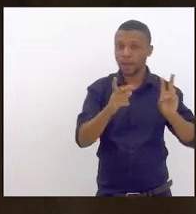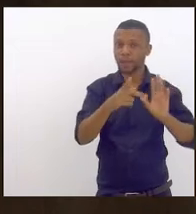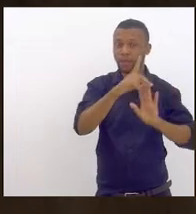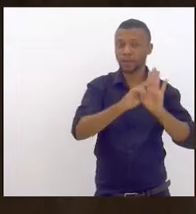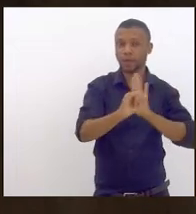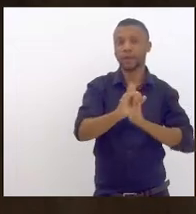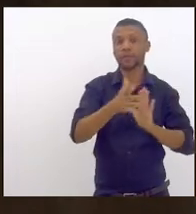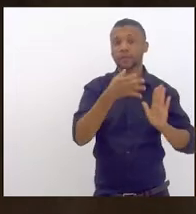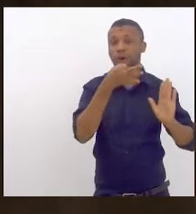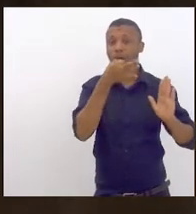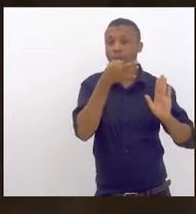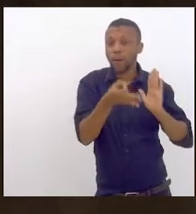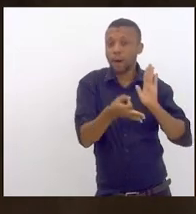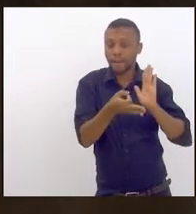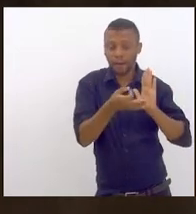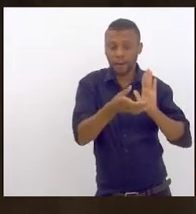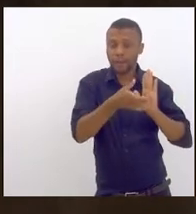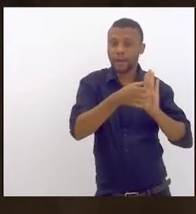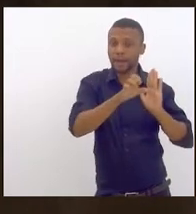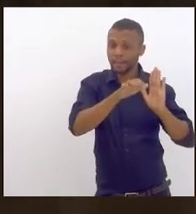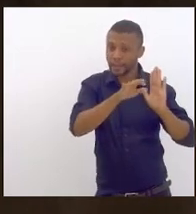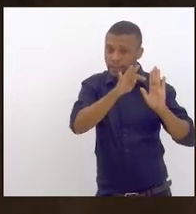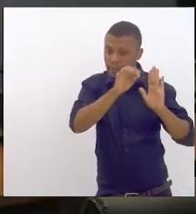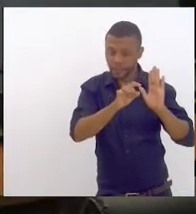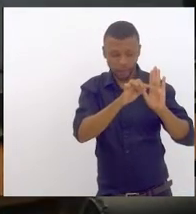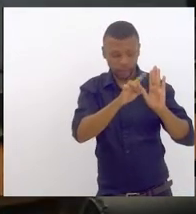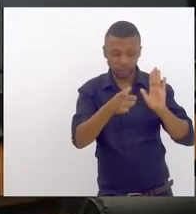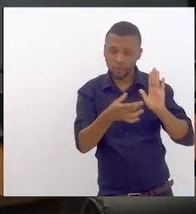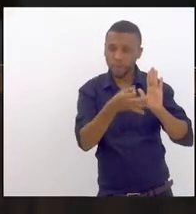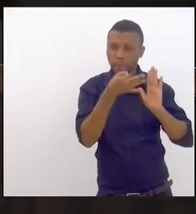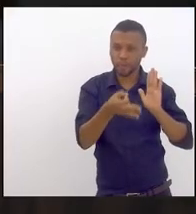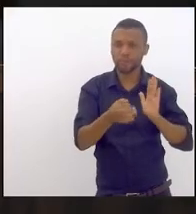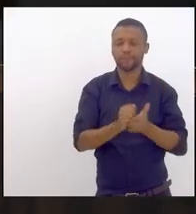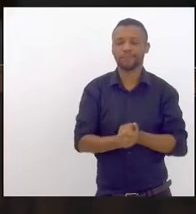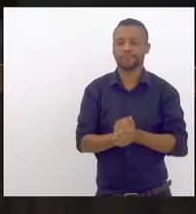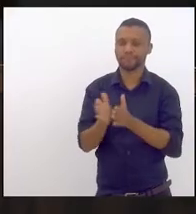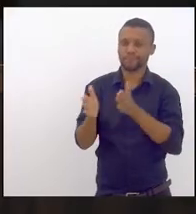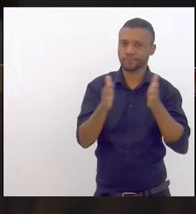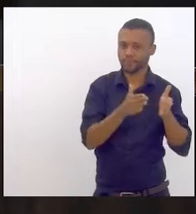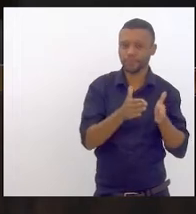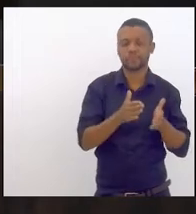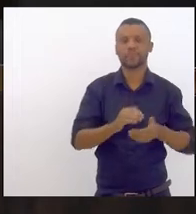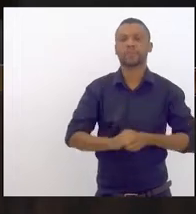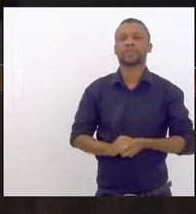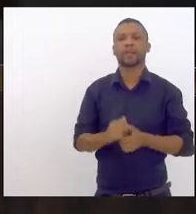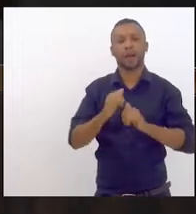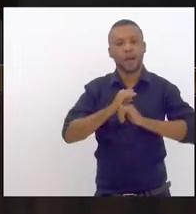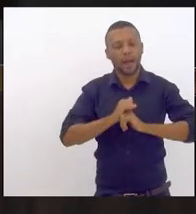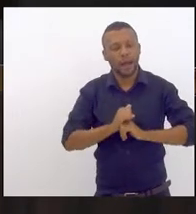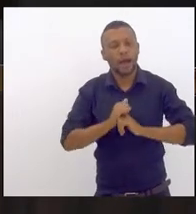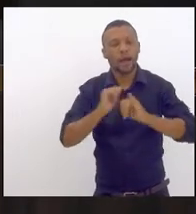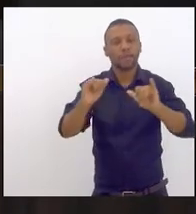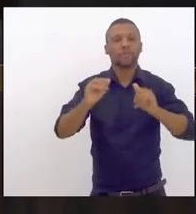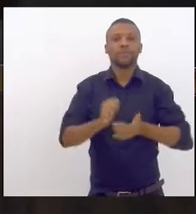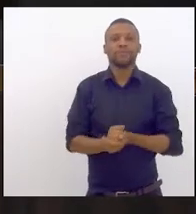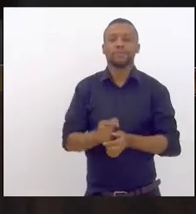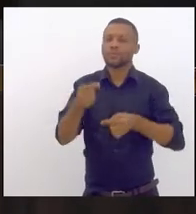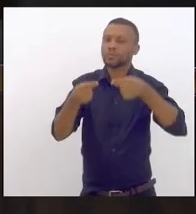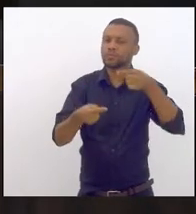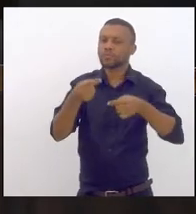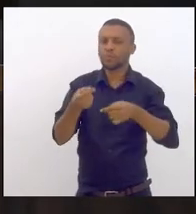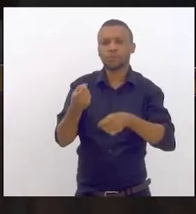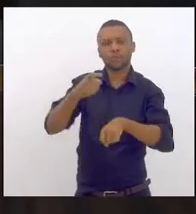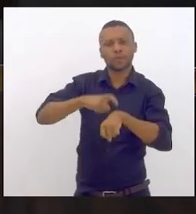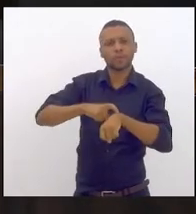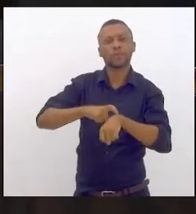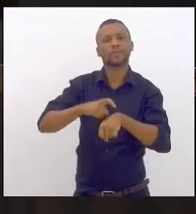recebeu uma série de emendas. Muito obrigado, senhor. A presidente já deferiu o pedido de Vossa Excelência. Anuncio Em tramitação ordinária,